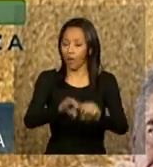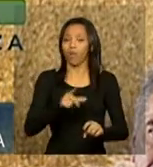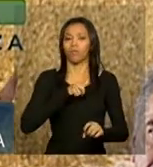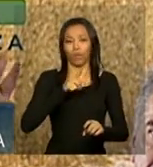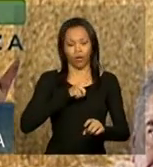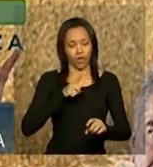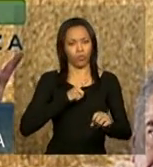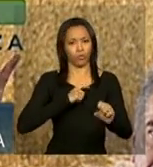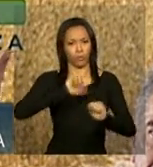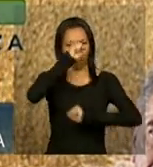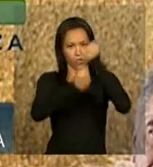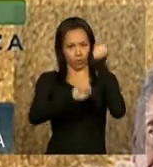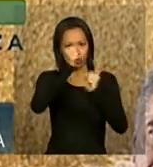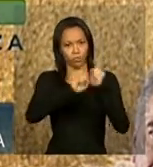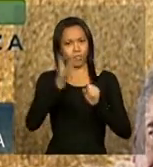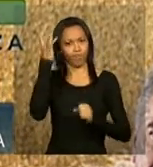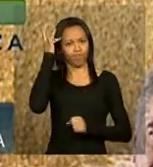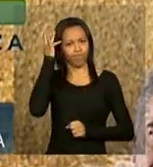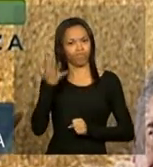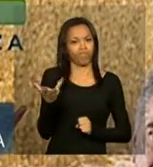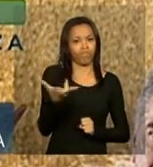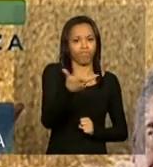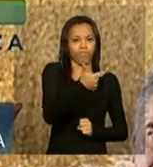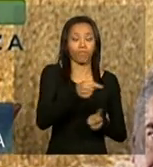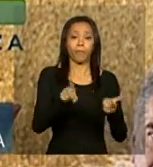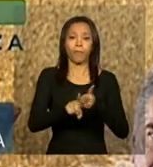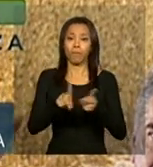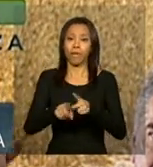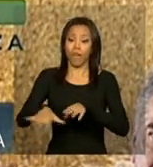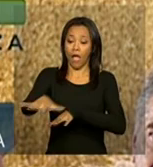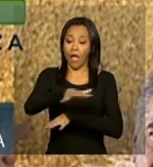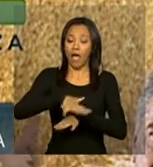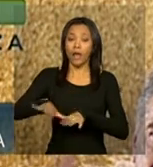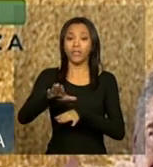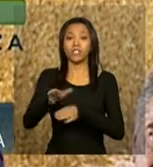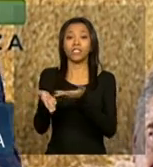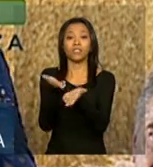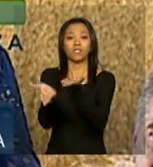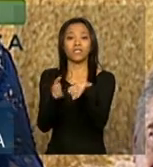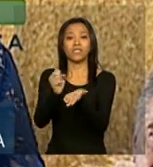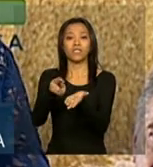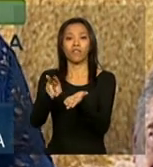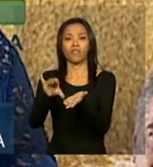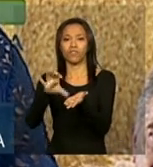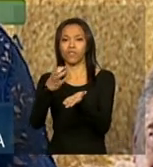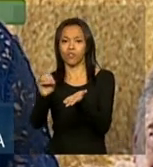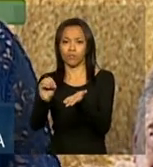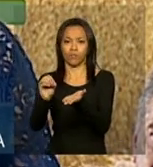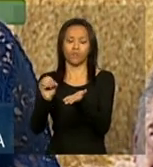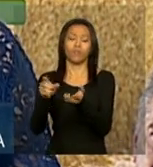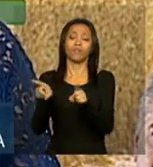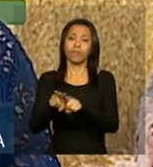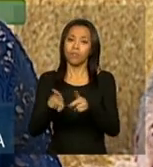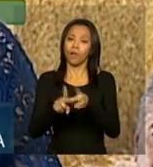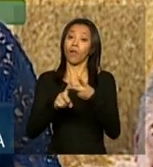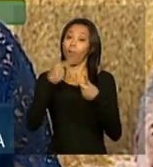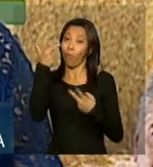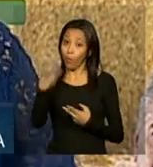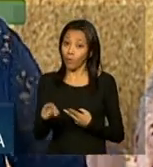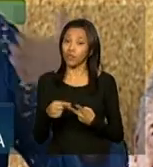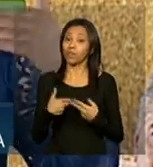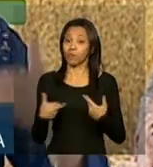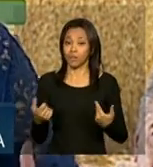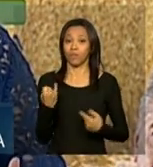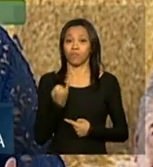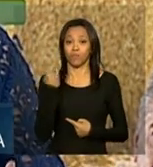indústria sofisticada, um setor de serviços modernos. E para isso também uma coisa é